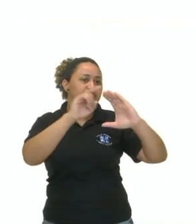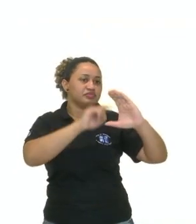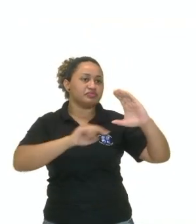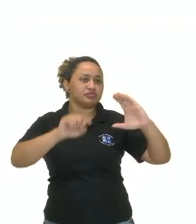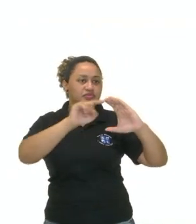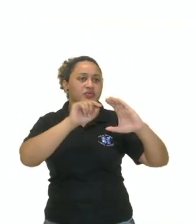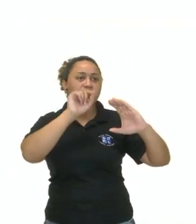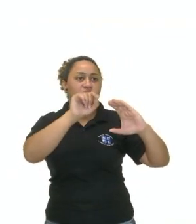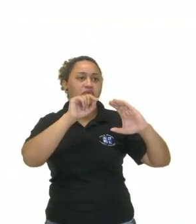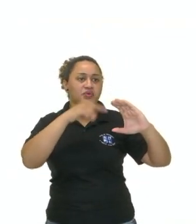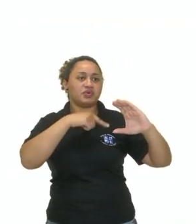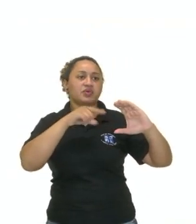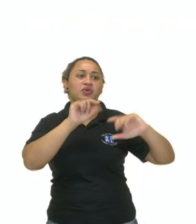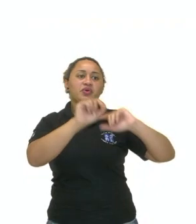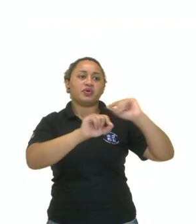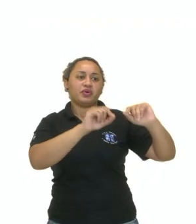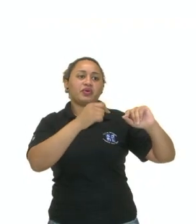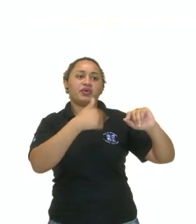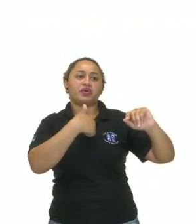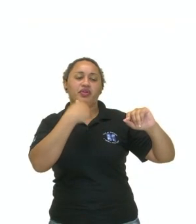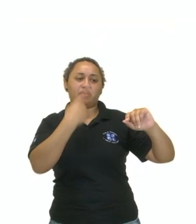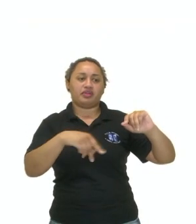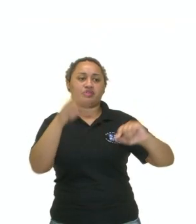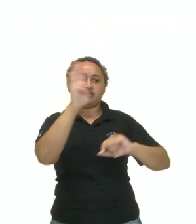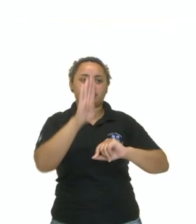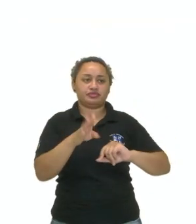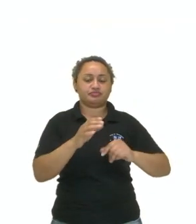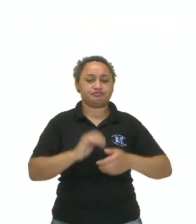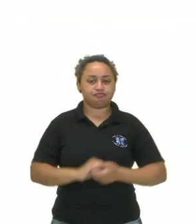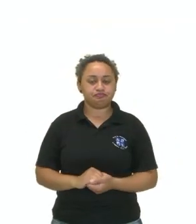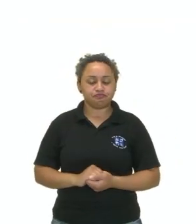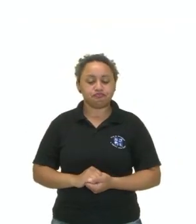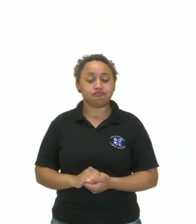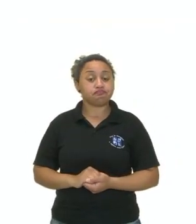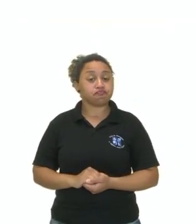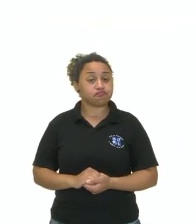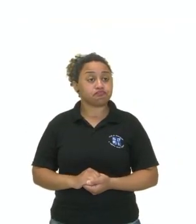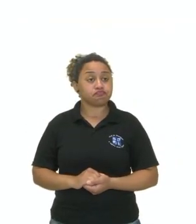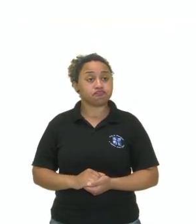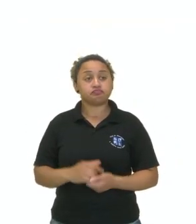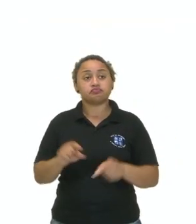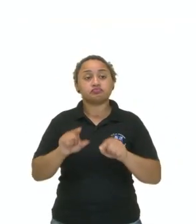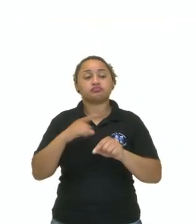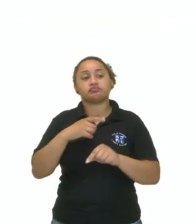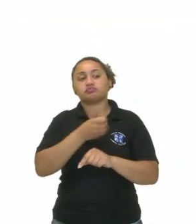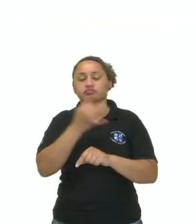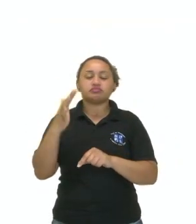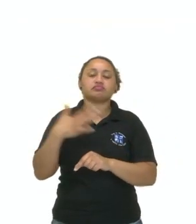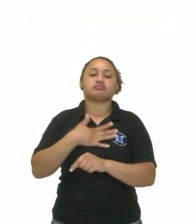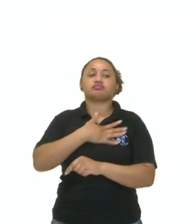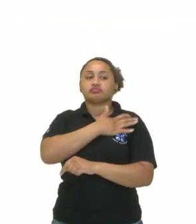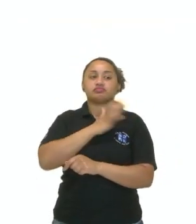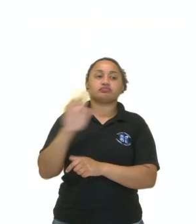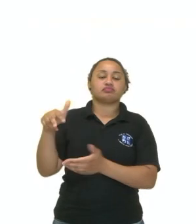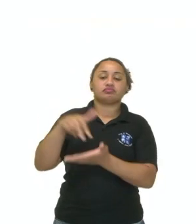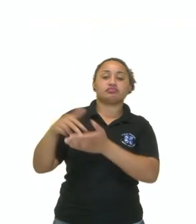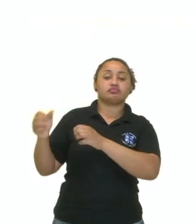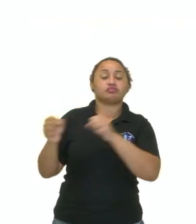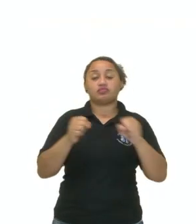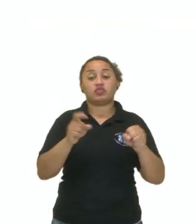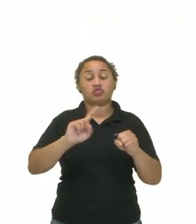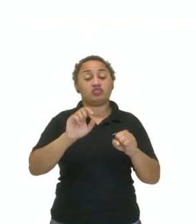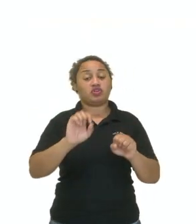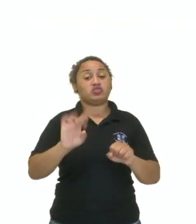Estado-Maior Conjunto das Forças Armadas do Brasil. A ascensão de militares ao poder não foi uma exclusividade